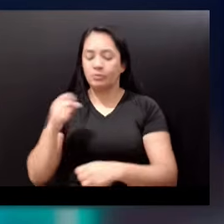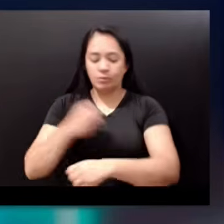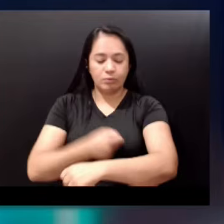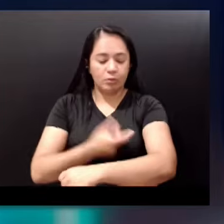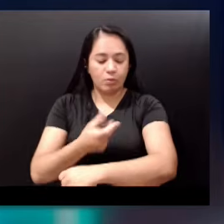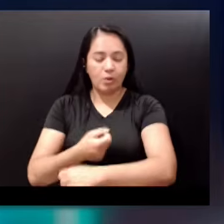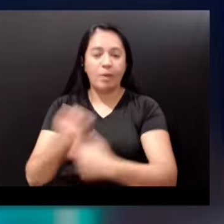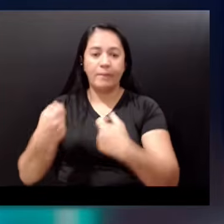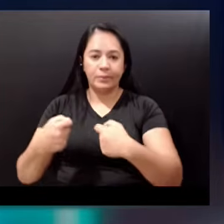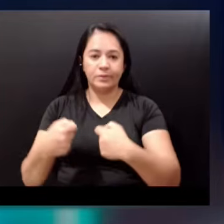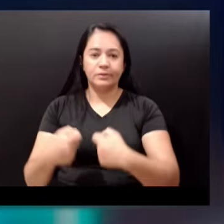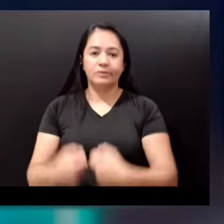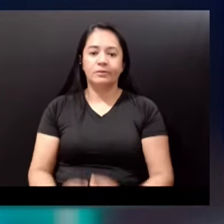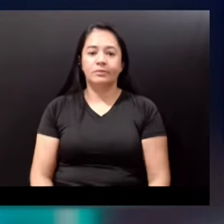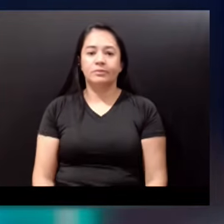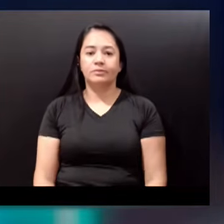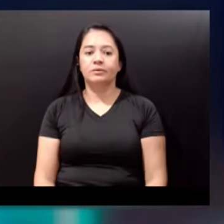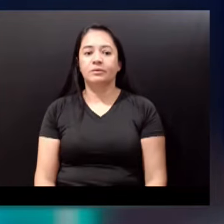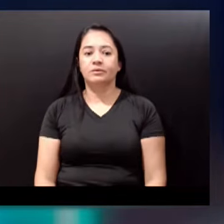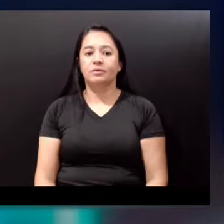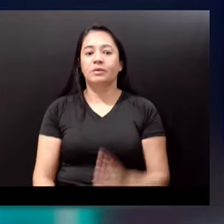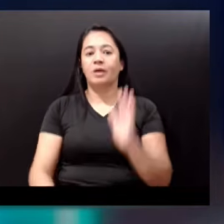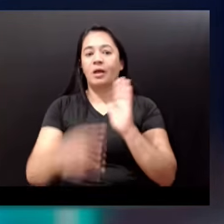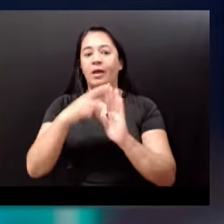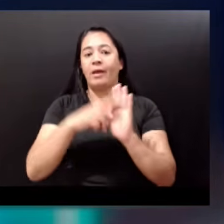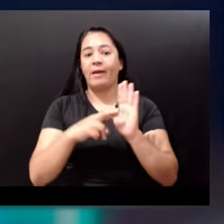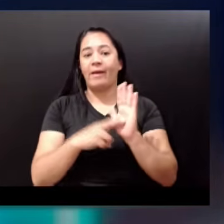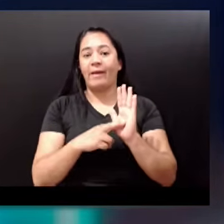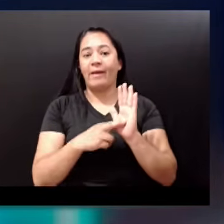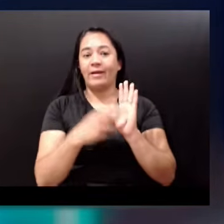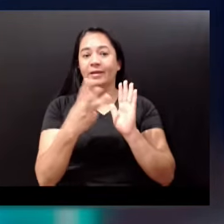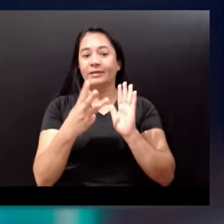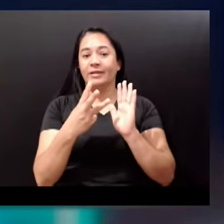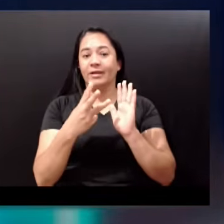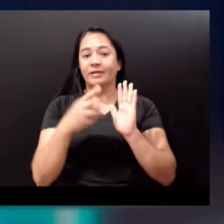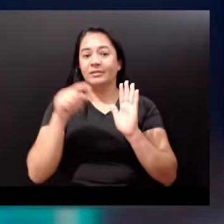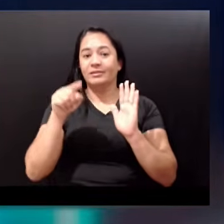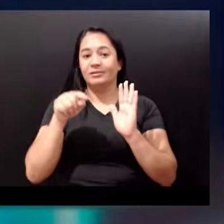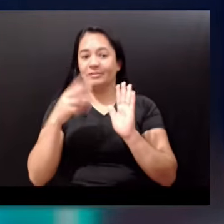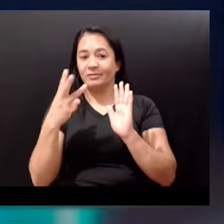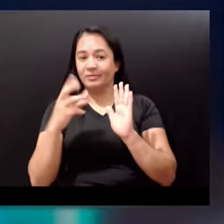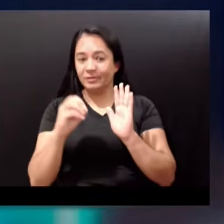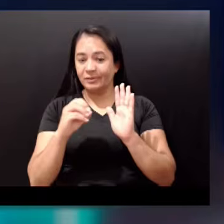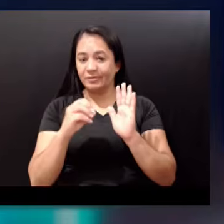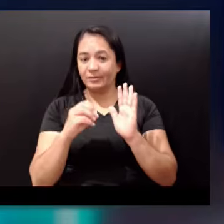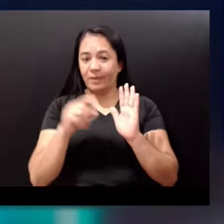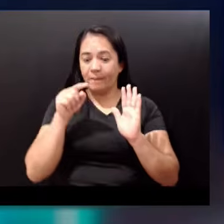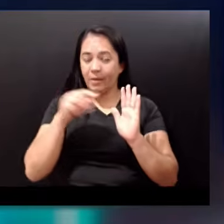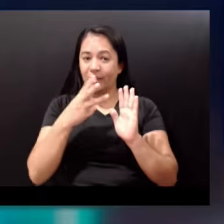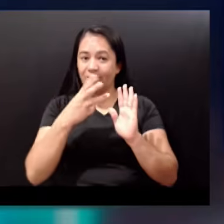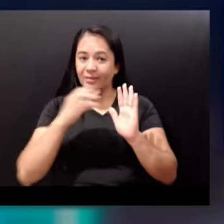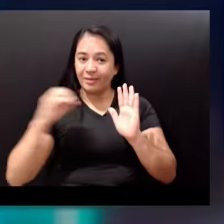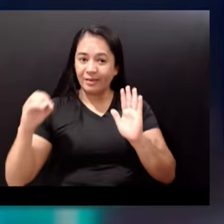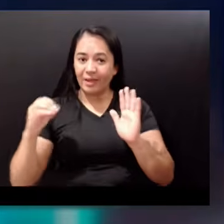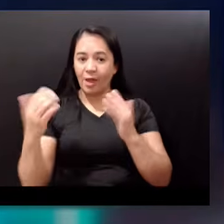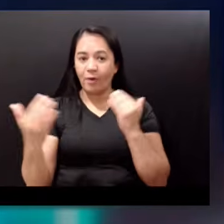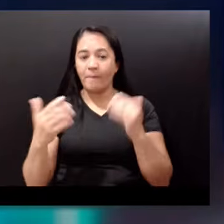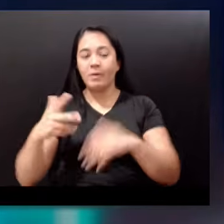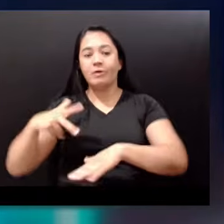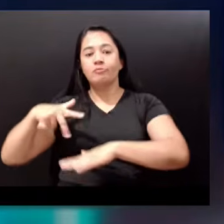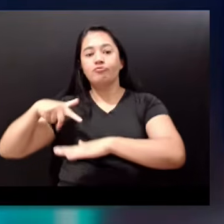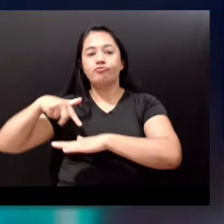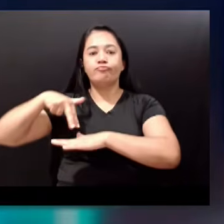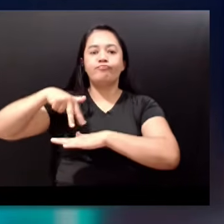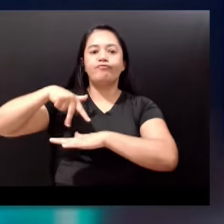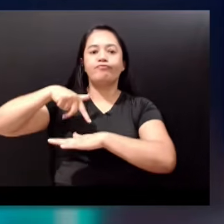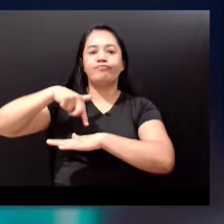regra 330-300, ela é como se fosse um desfile de moda. Sabe os modelos, quando estão na passarela,